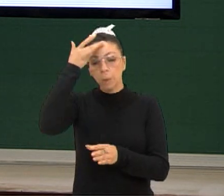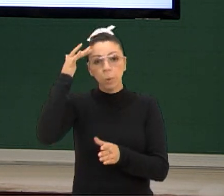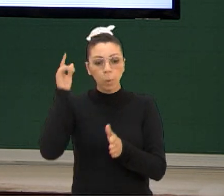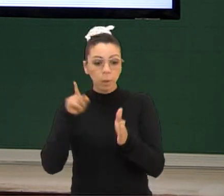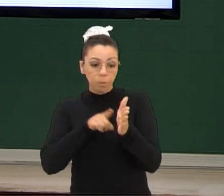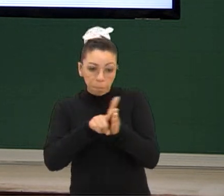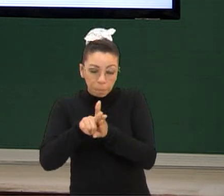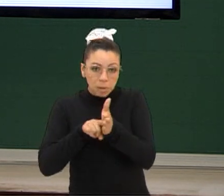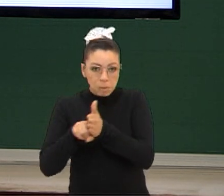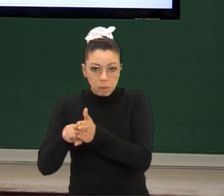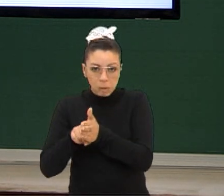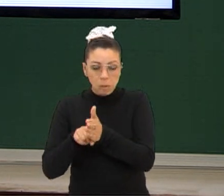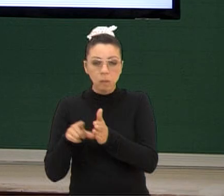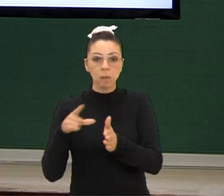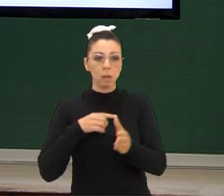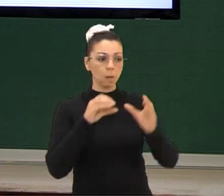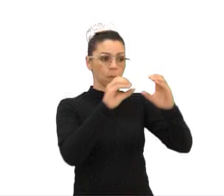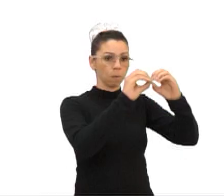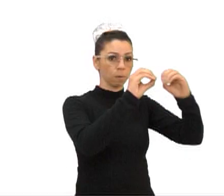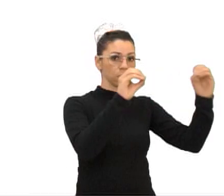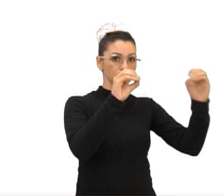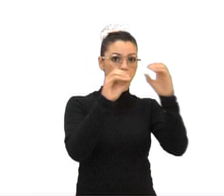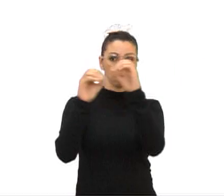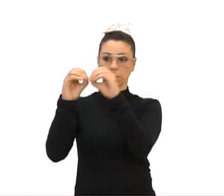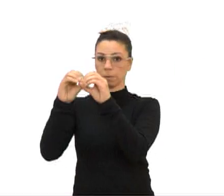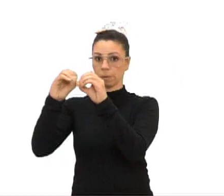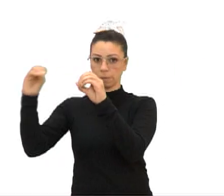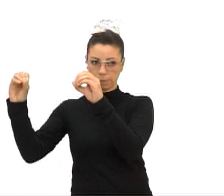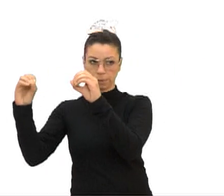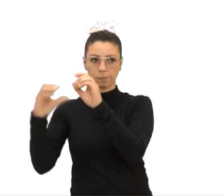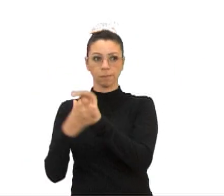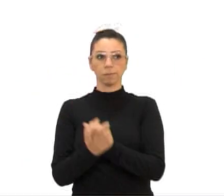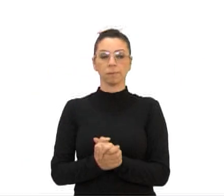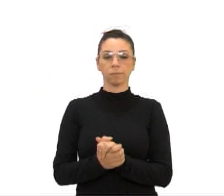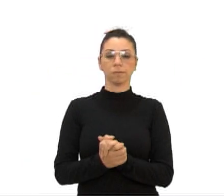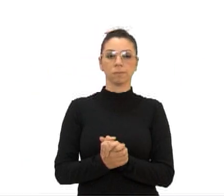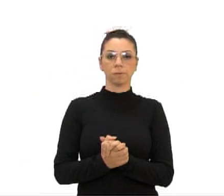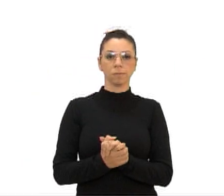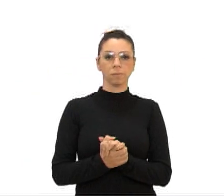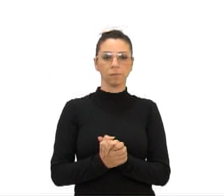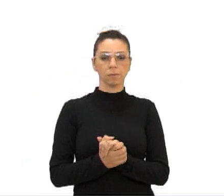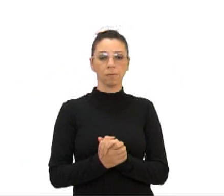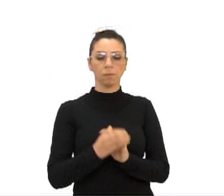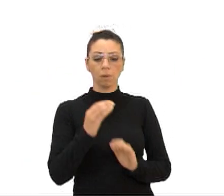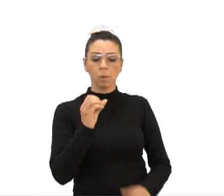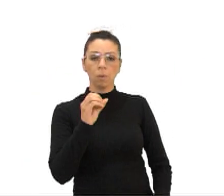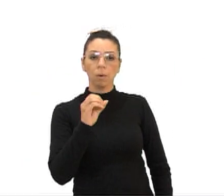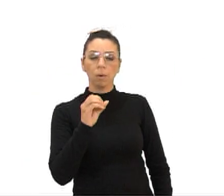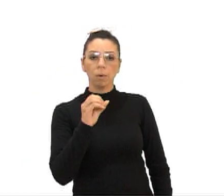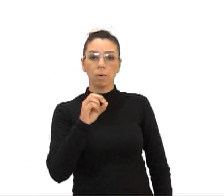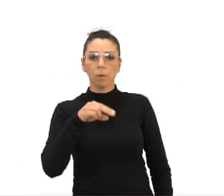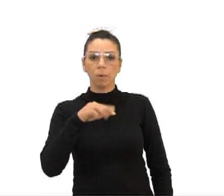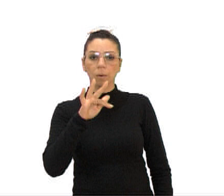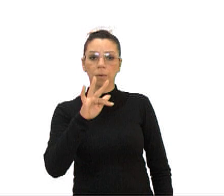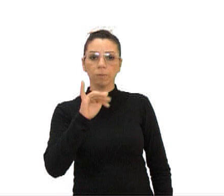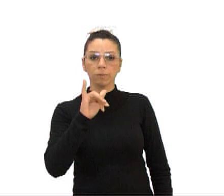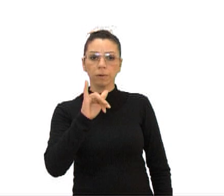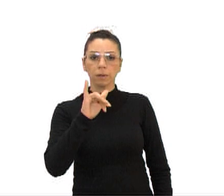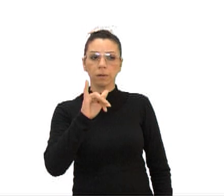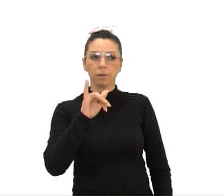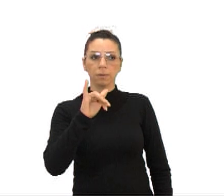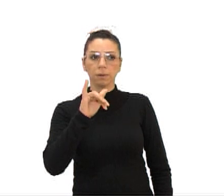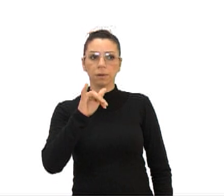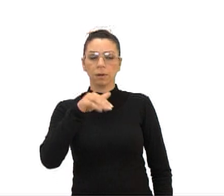2 orações, certo? Olha o que eu trouxe para vocês. Confinamento pode estimular leitura, minha primeira oração.